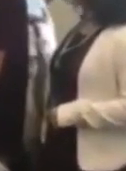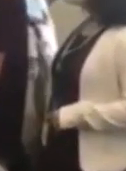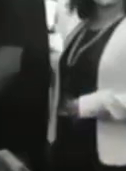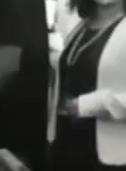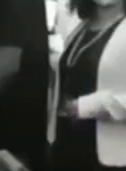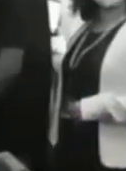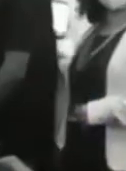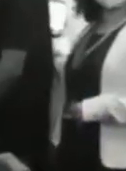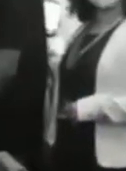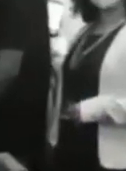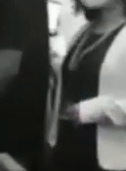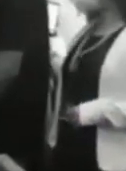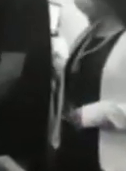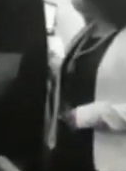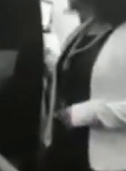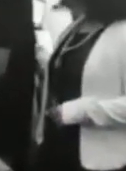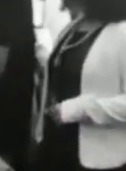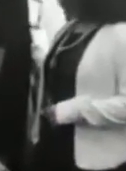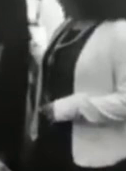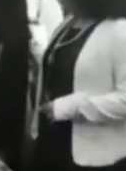eu,